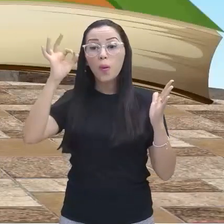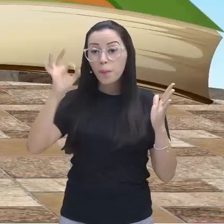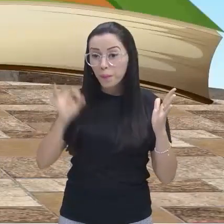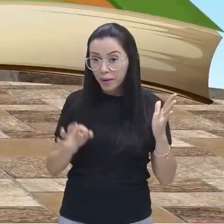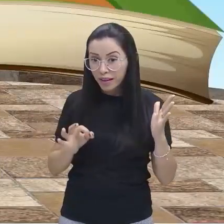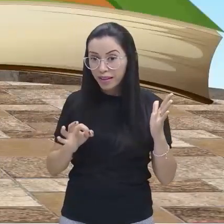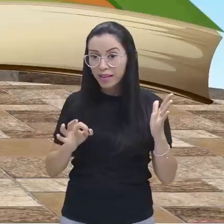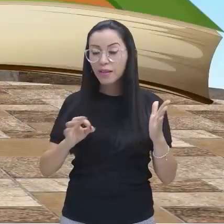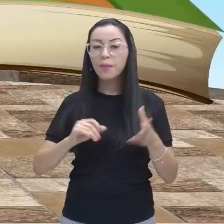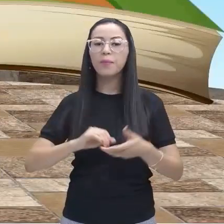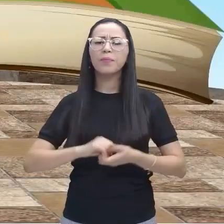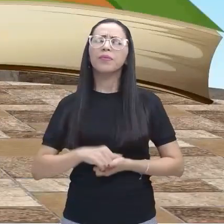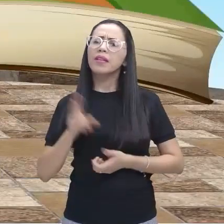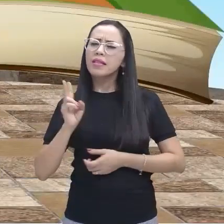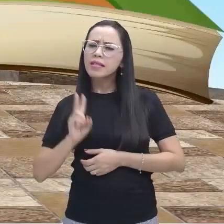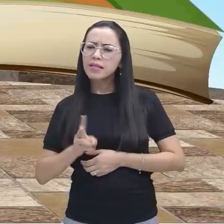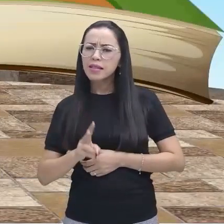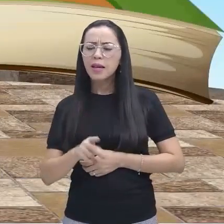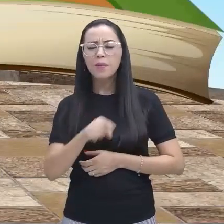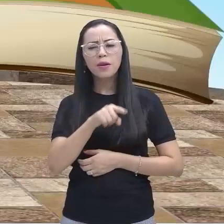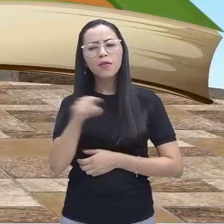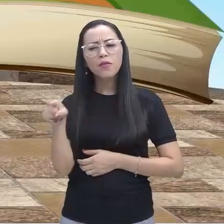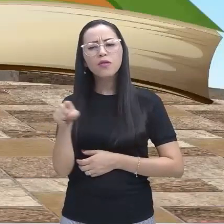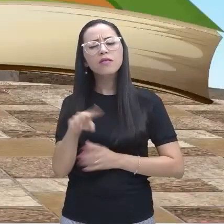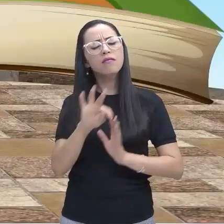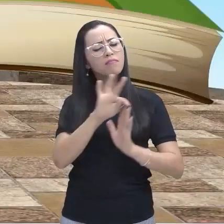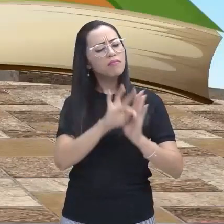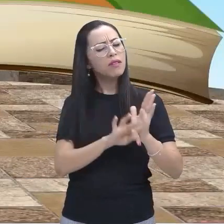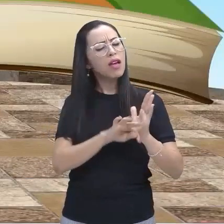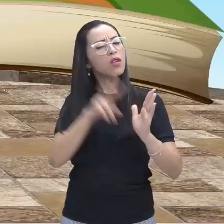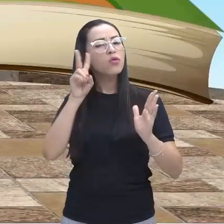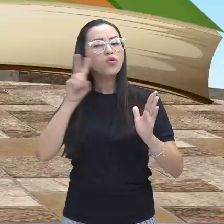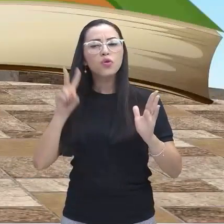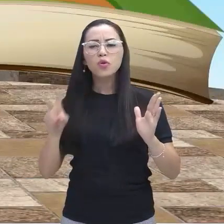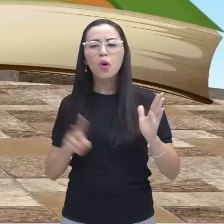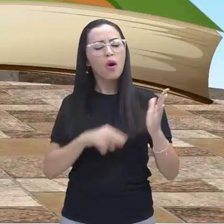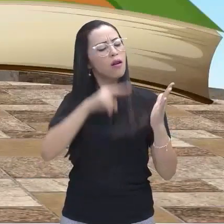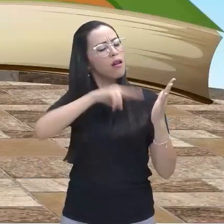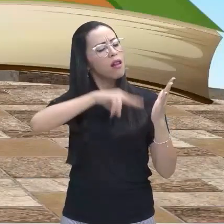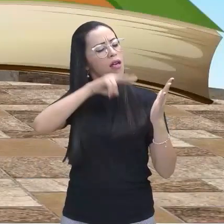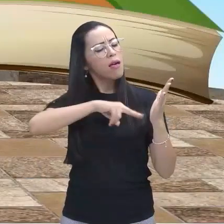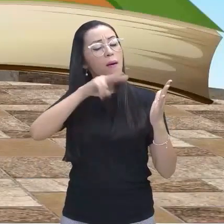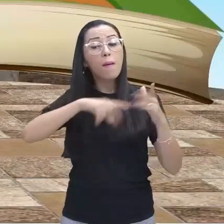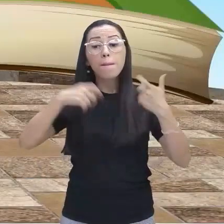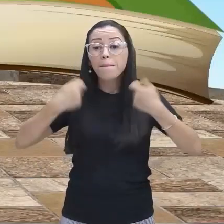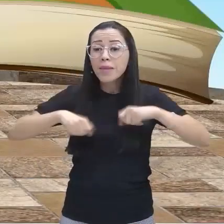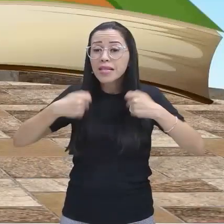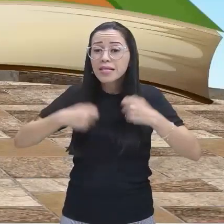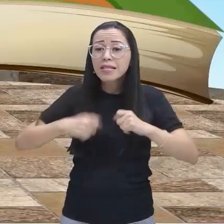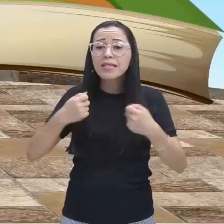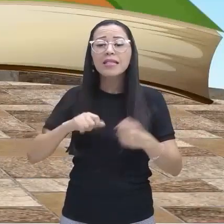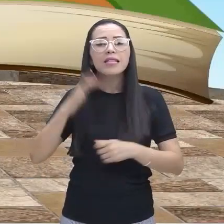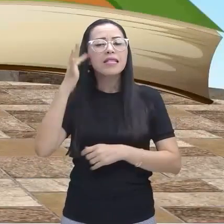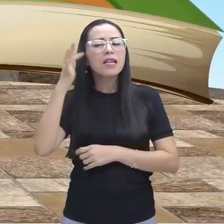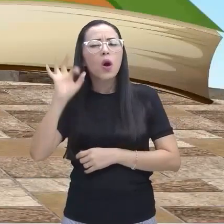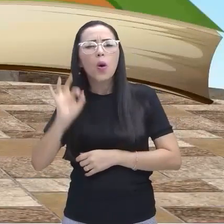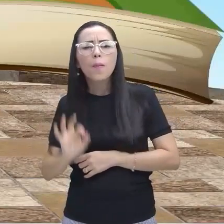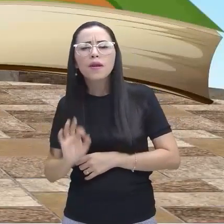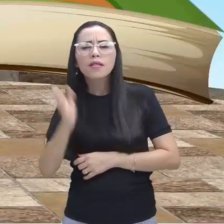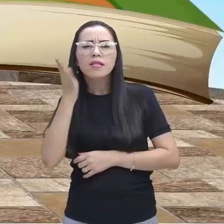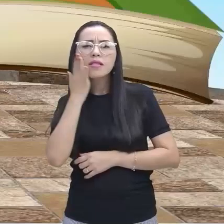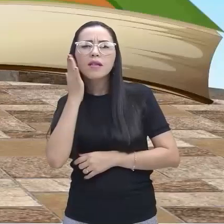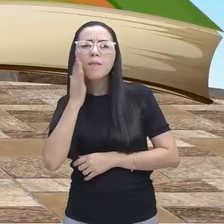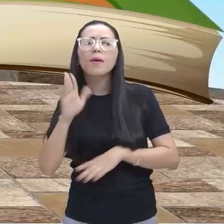você ouvir ou ler uma história, tente compreender o que ela quer lhe ensinar, quem são os personagens, qual